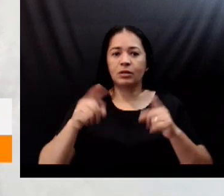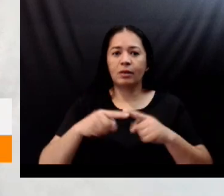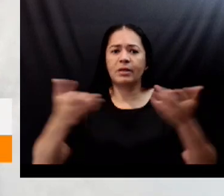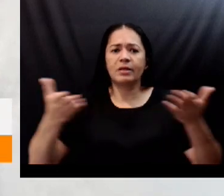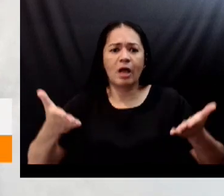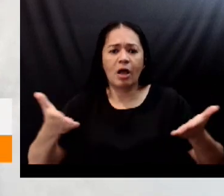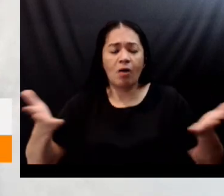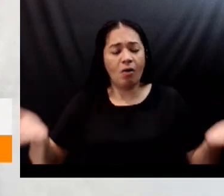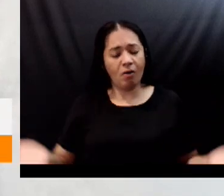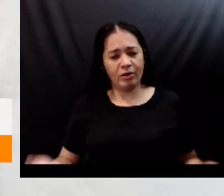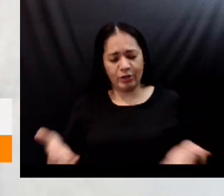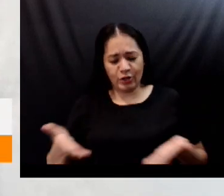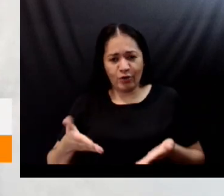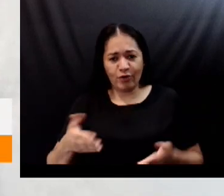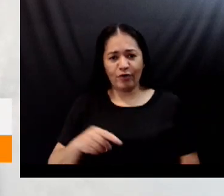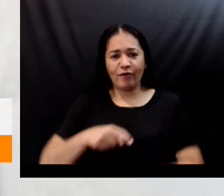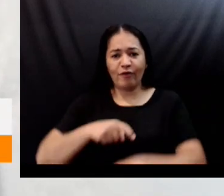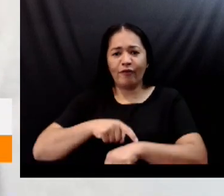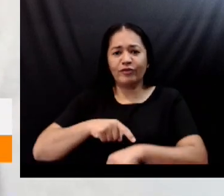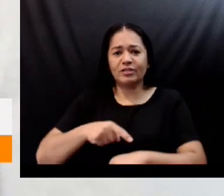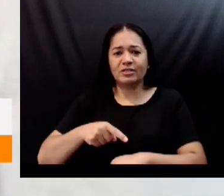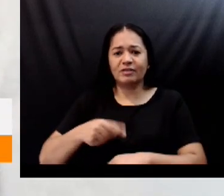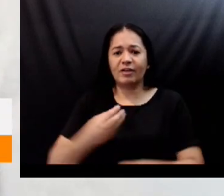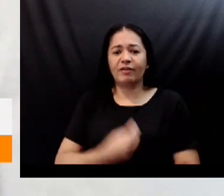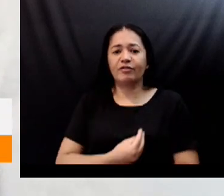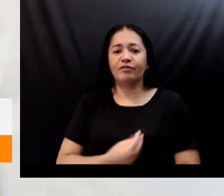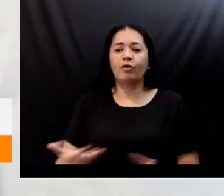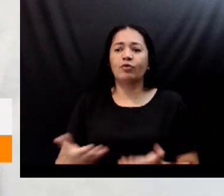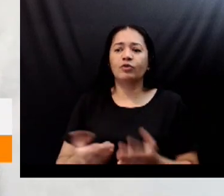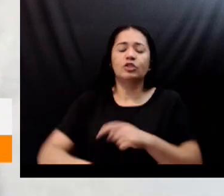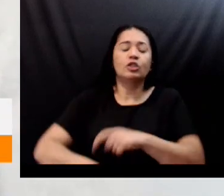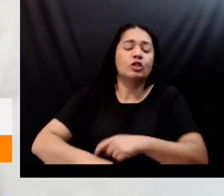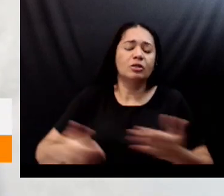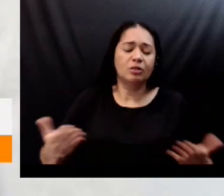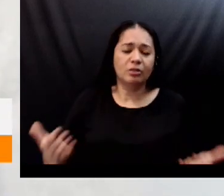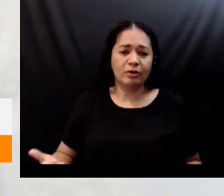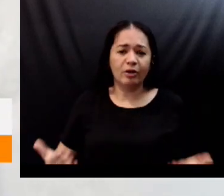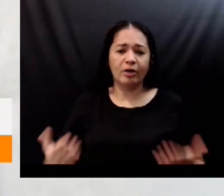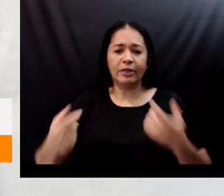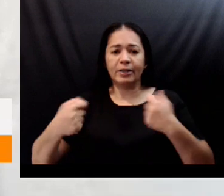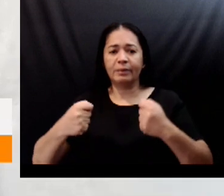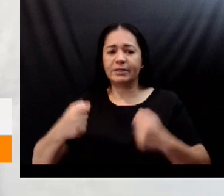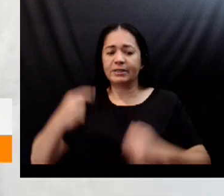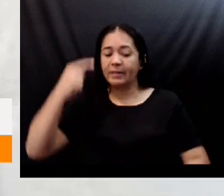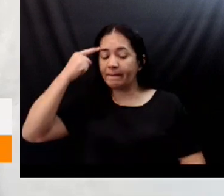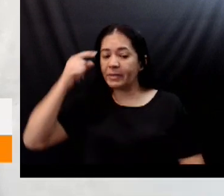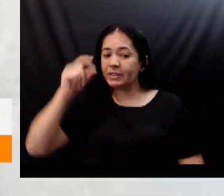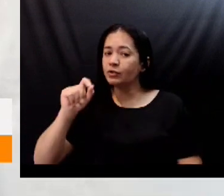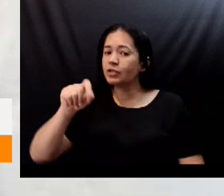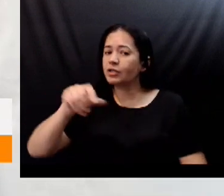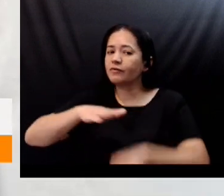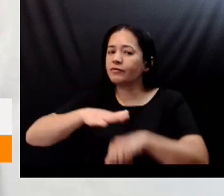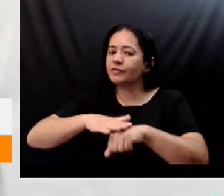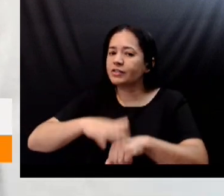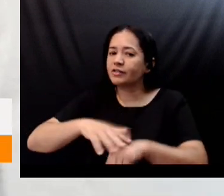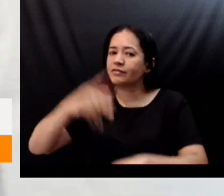hora que você vai viver o hoje, né? Então, precisa repensar o que que você anda fazendo com seus